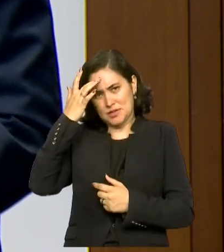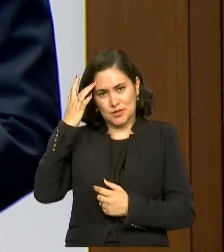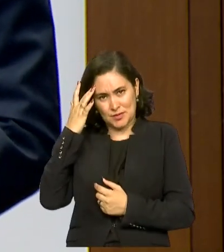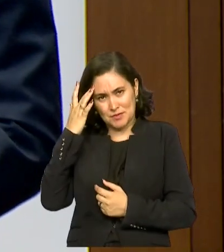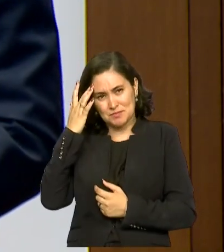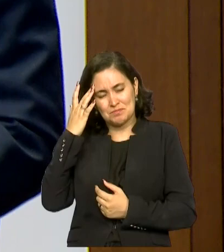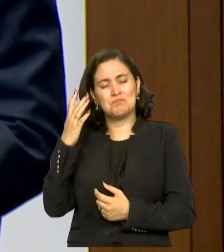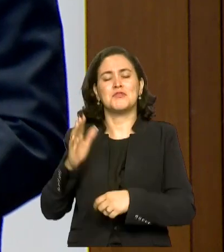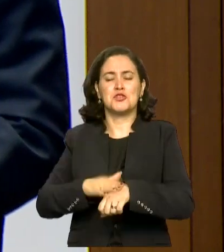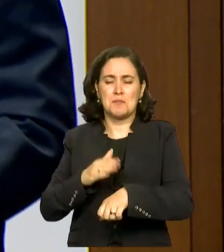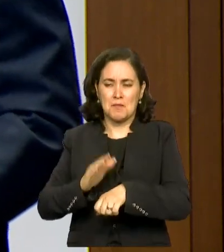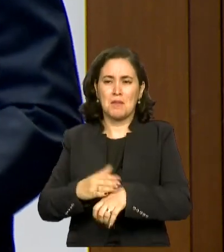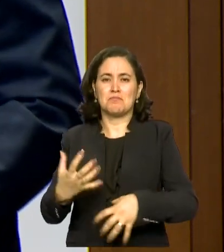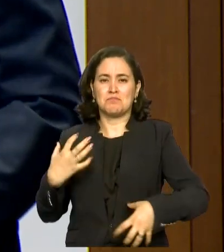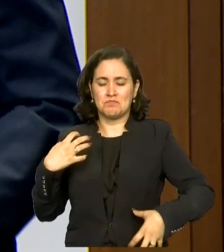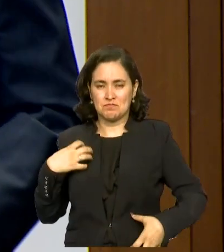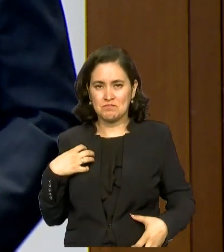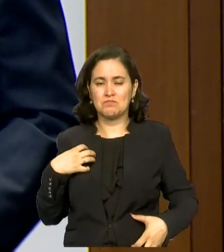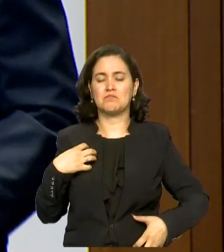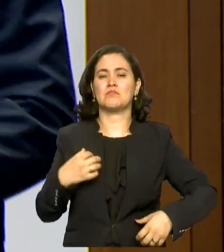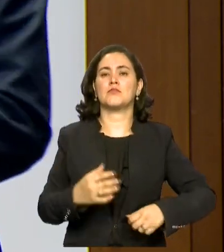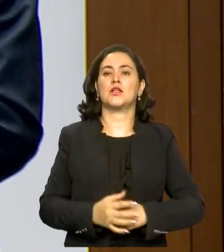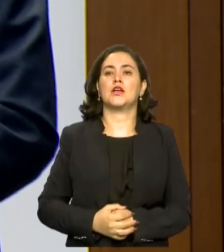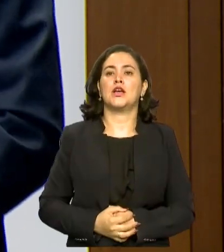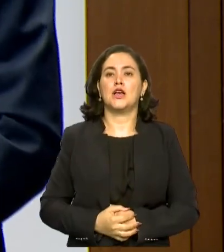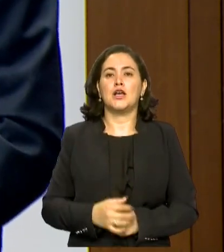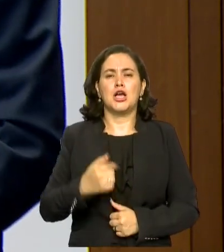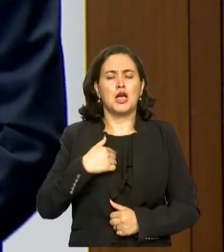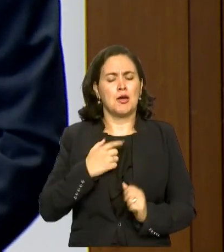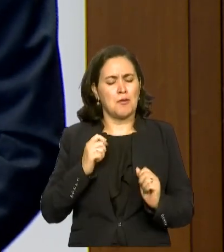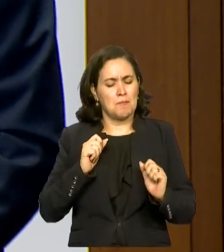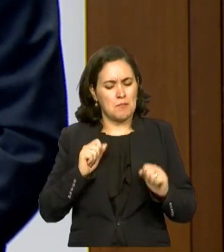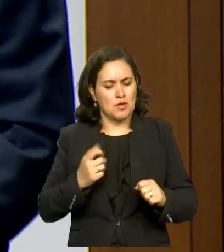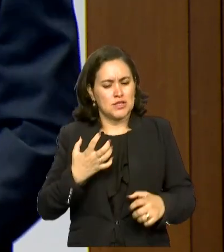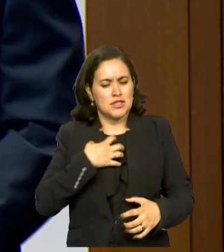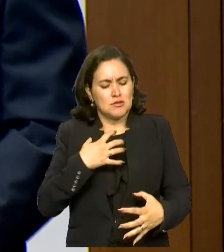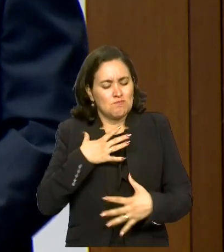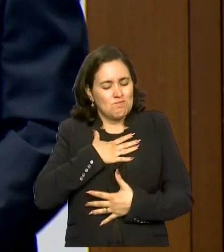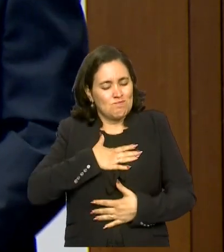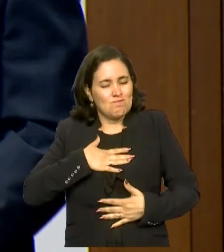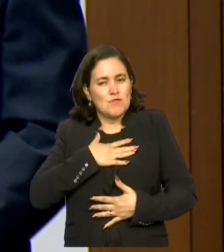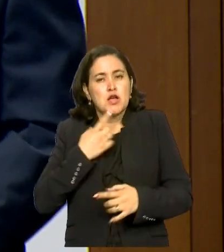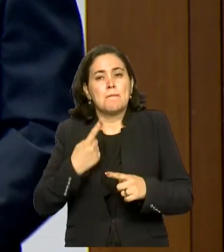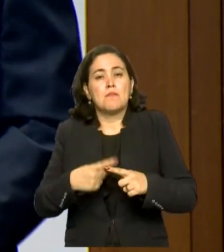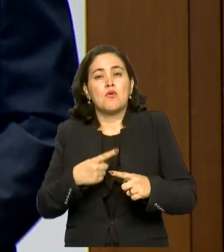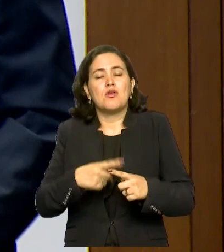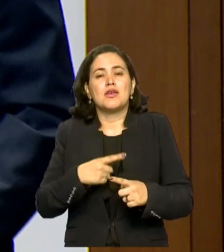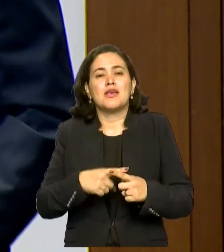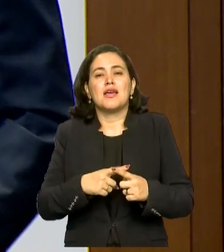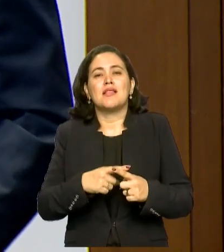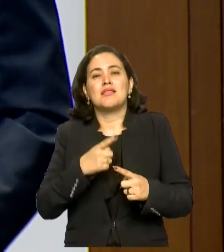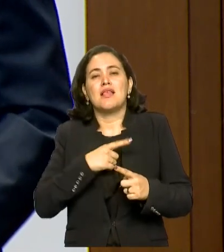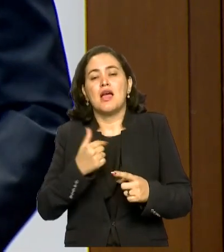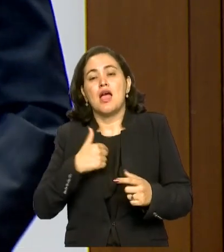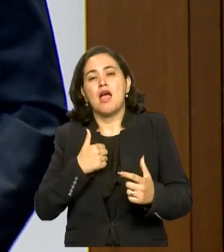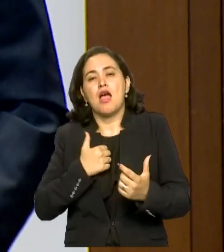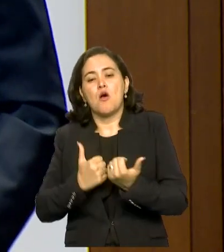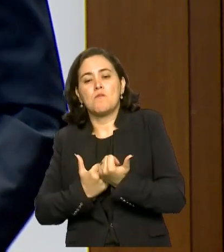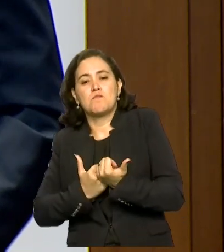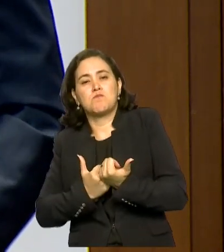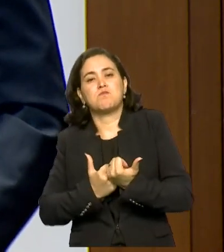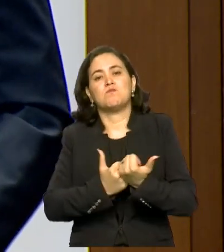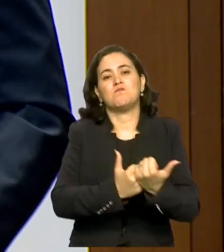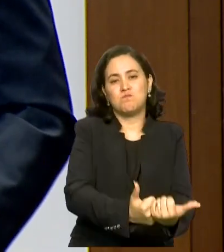real, da gente colocar o pezinho da gente, de certa forma, uma digitalzinha no sucesso dessas pessoas que